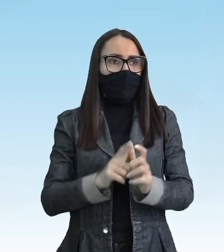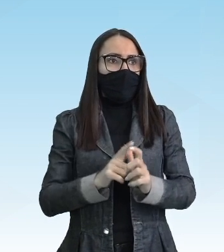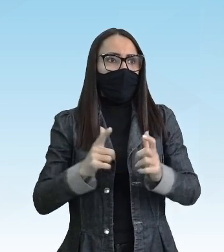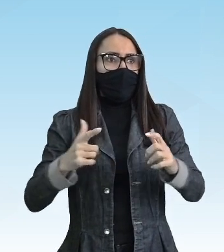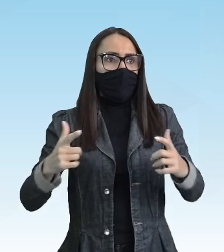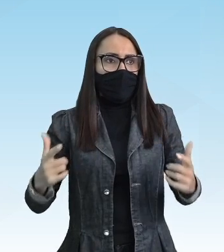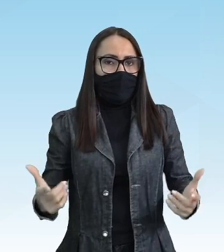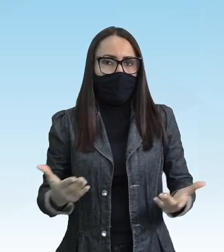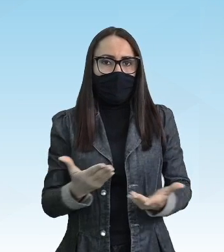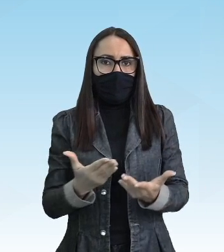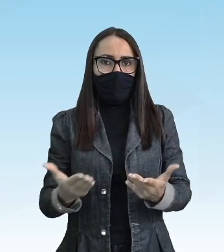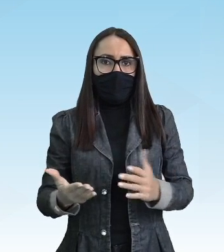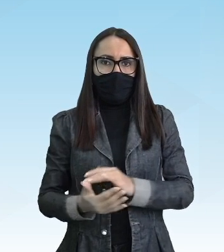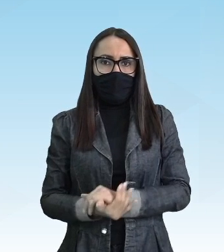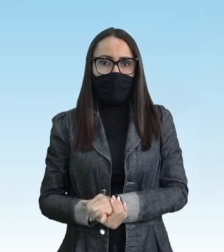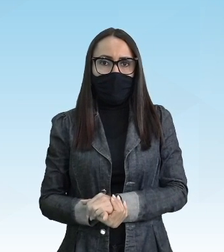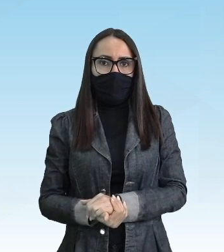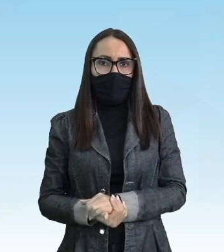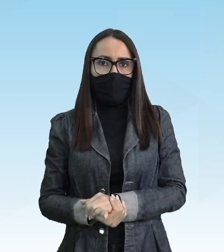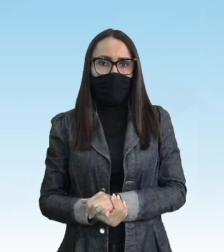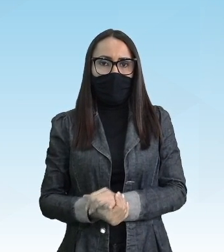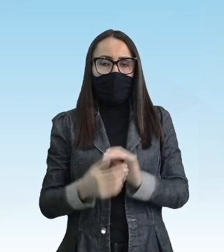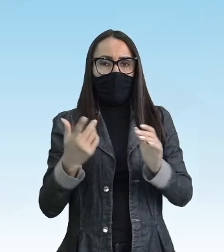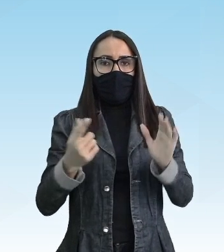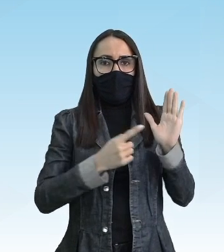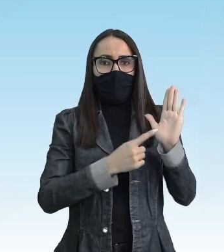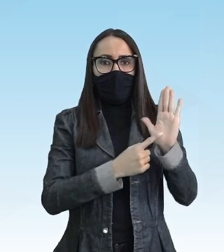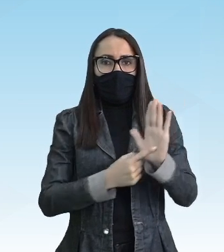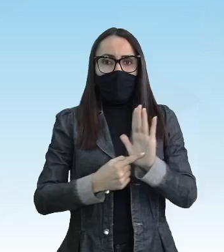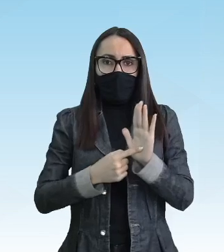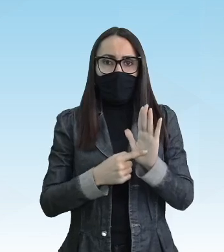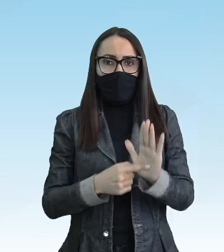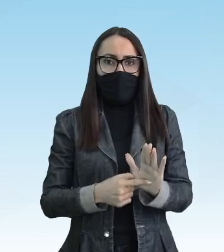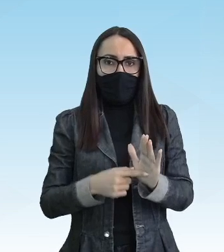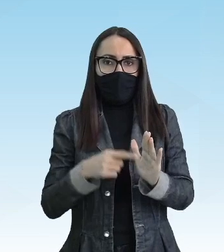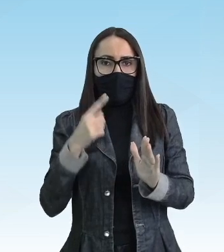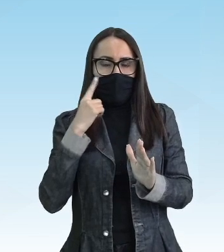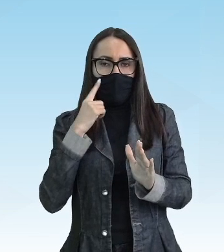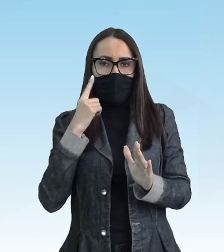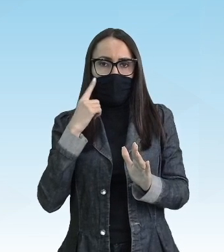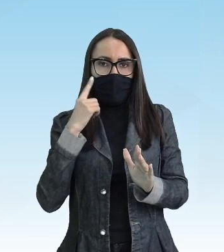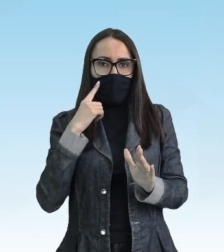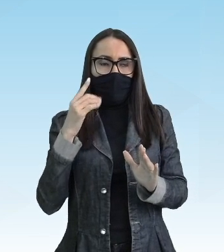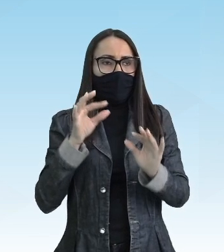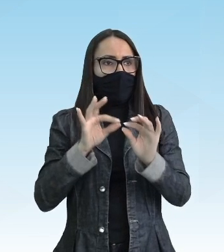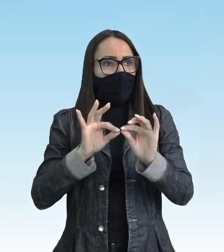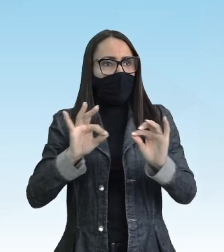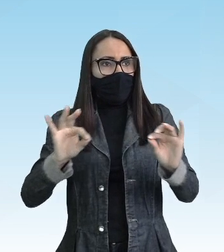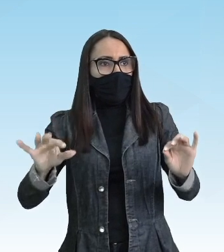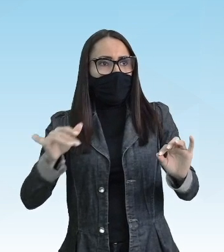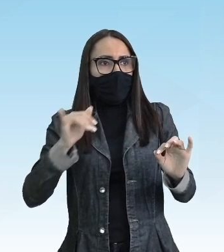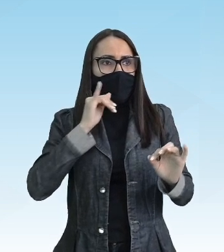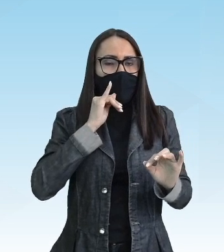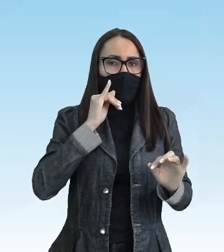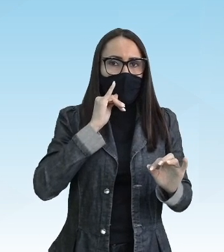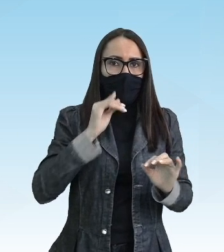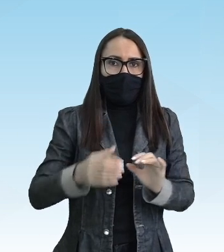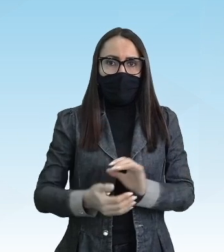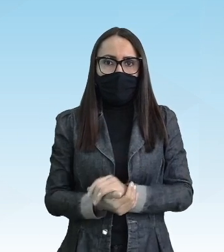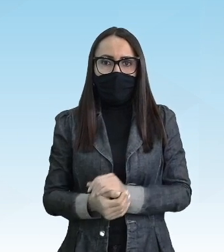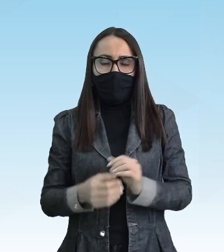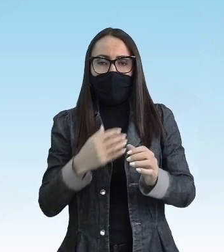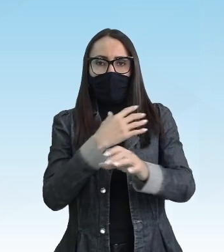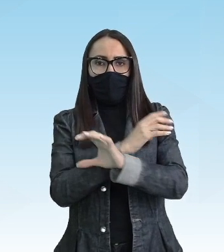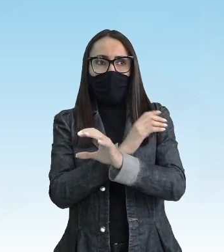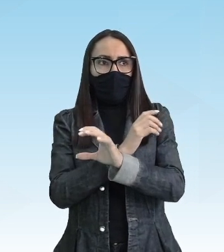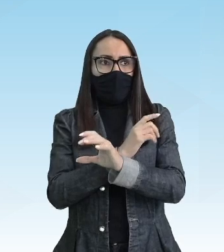a espessura, apresentando a aparência de uma lâmina. Exemplo: ossos do crânio